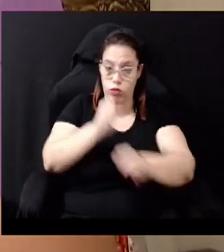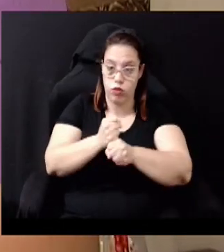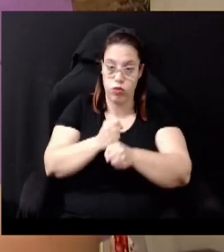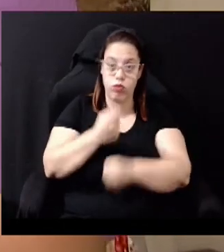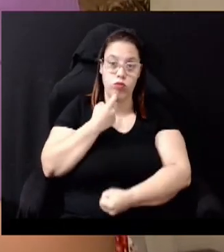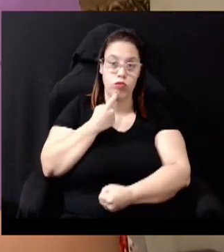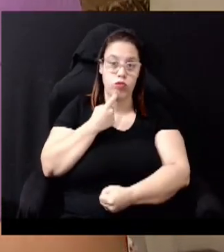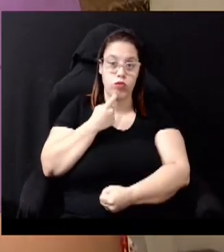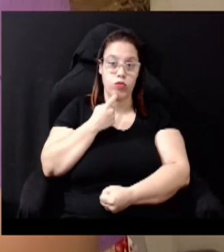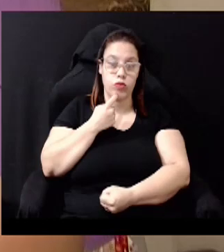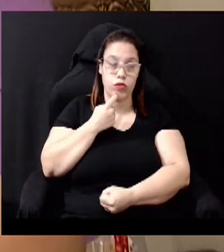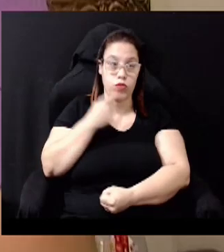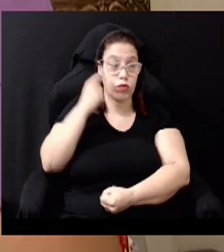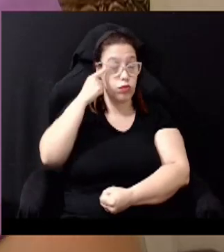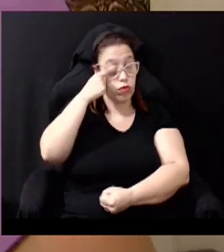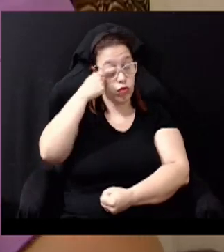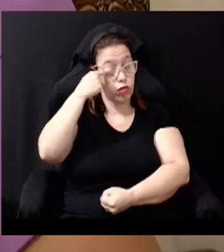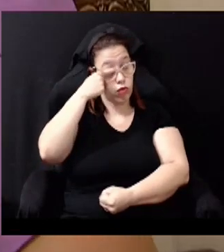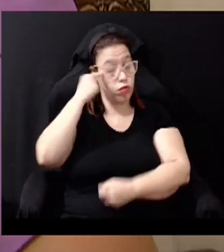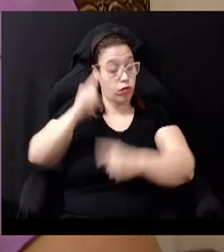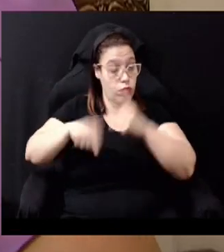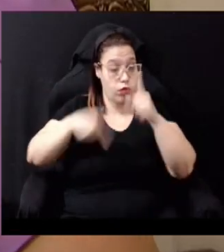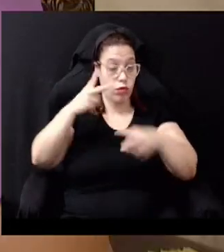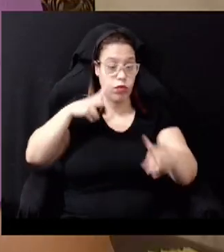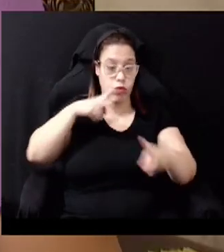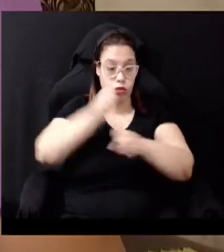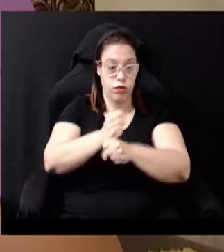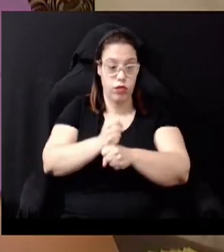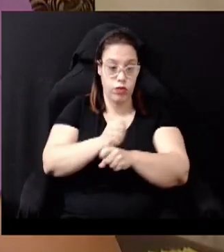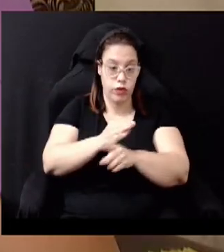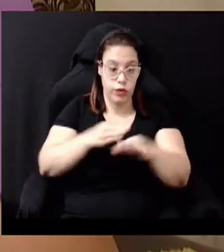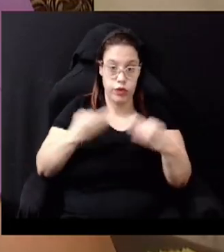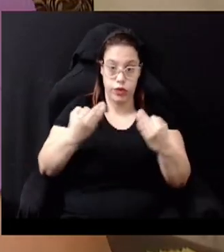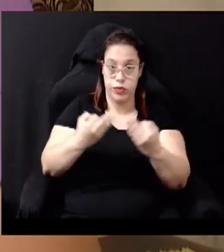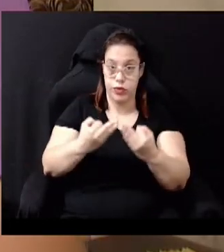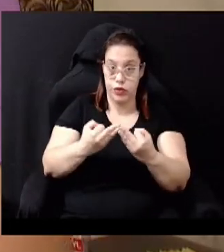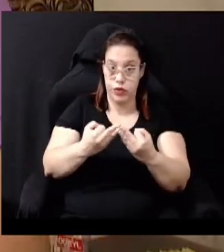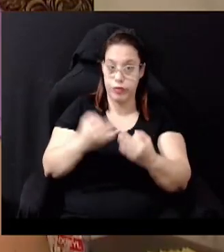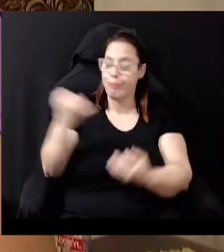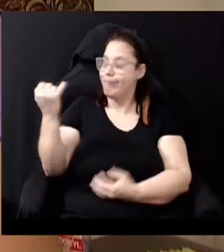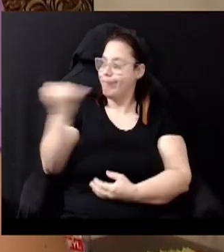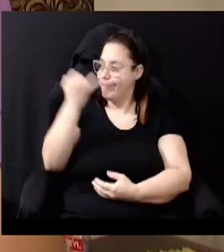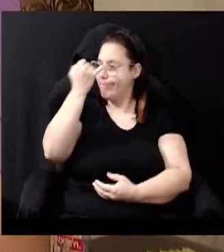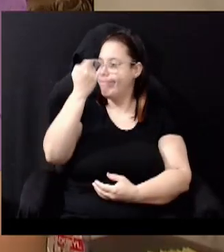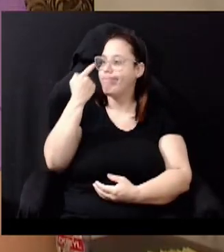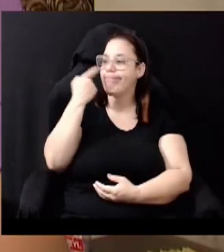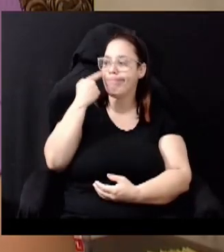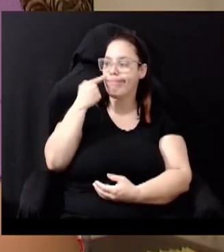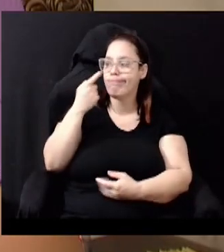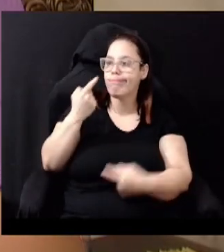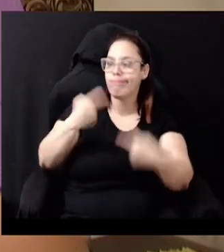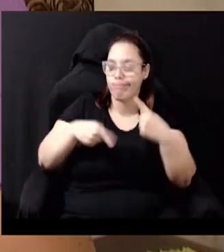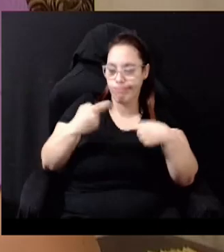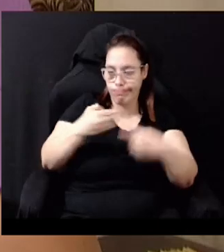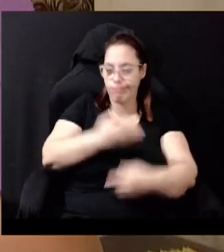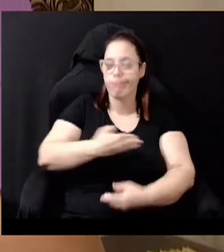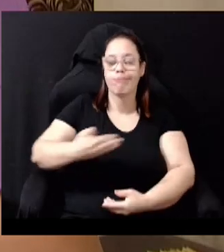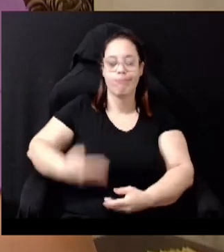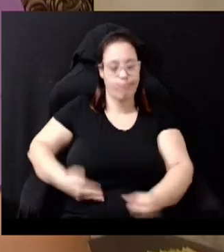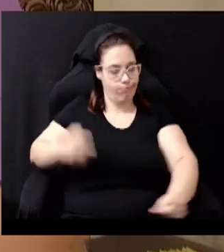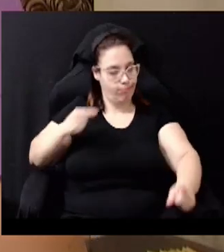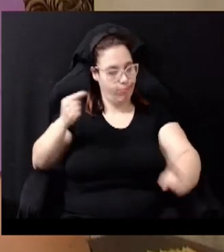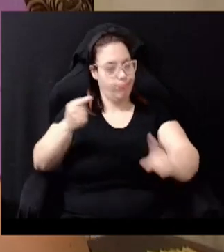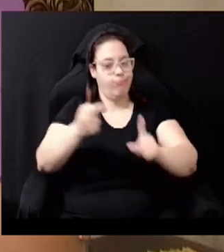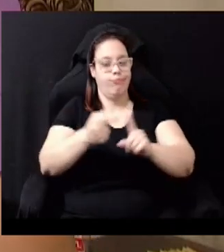servir como um trampolim no fortalecimento dessas famílias. É muito importante a gente ver as políticas públicas atingindo o seu fim, seja